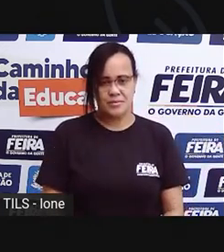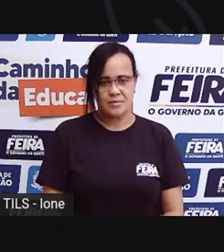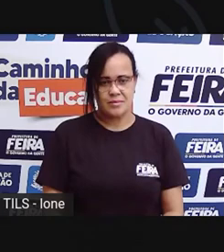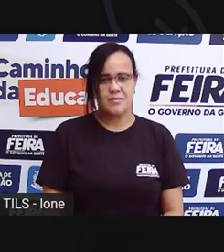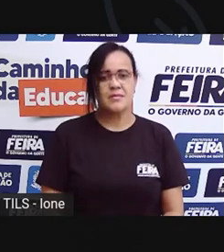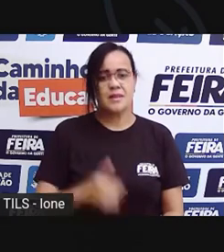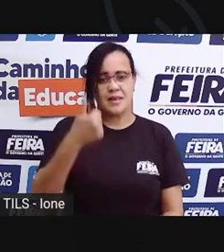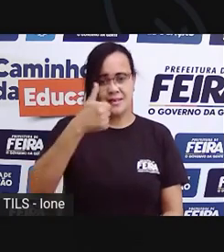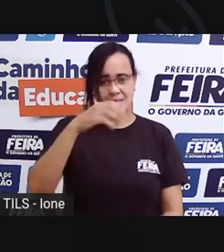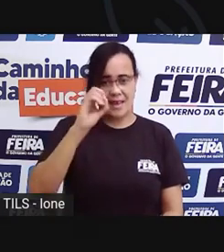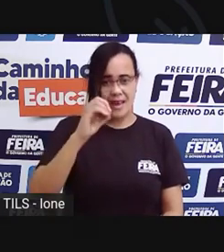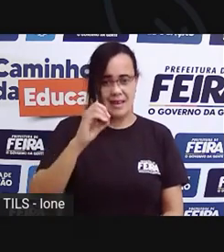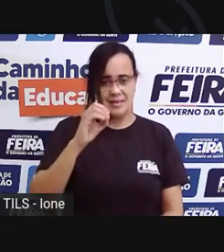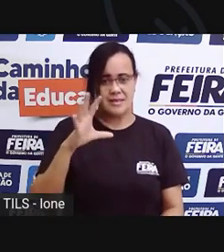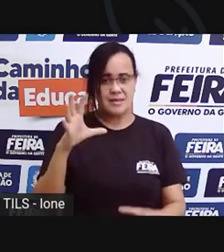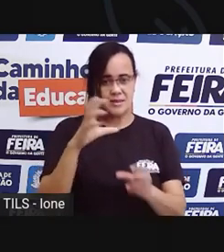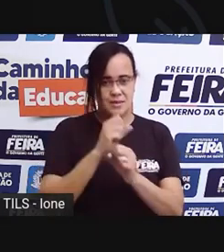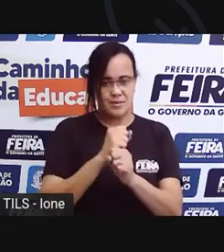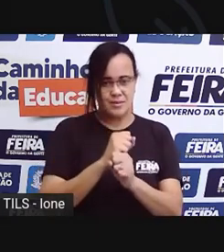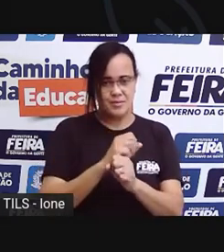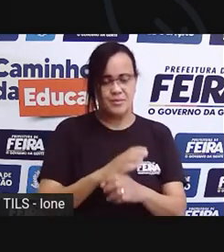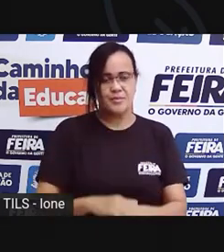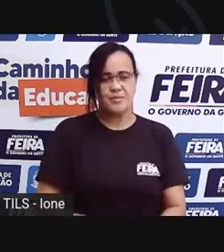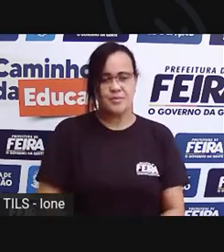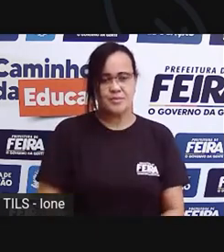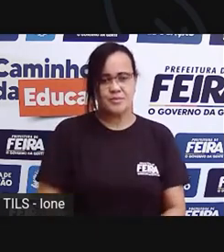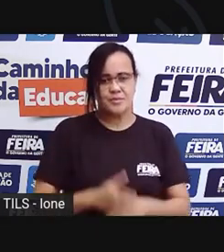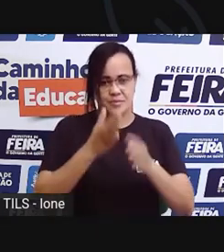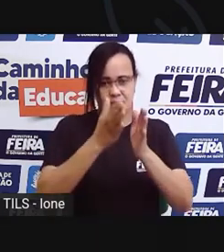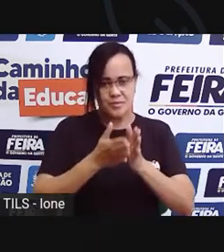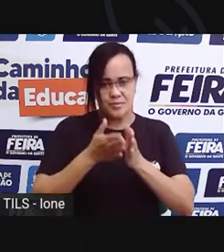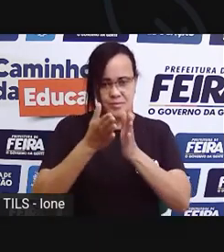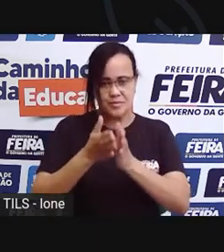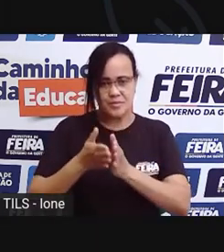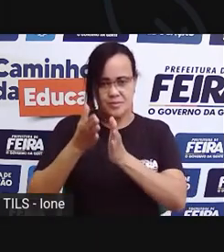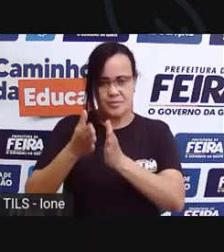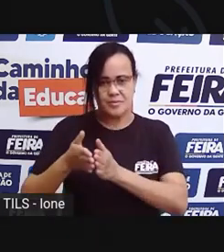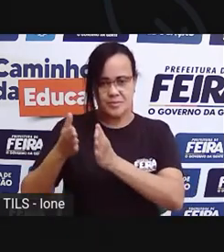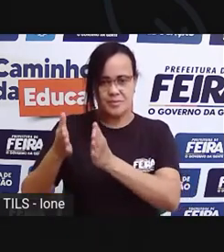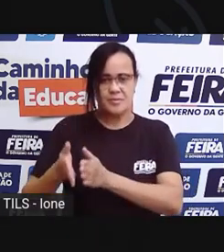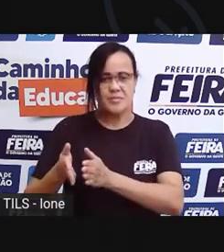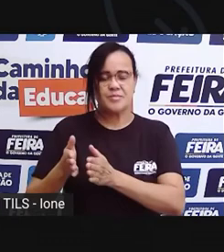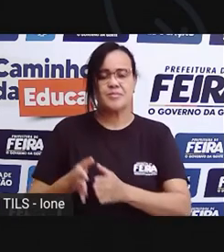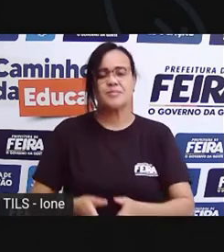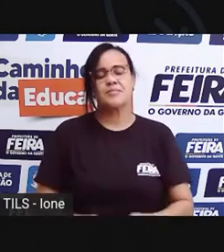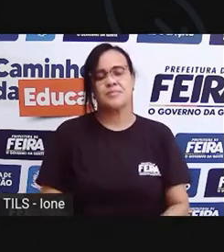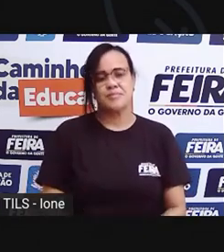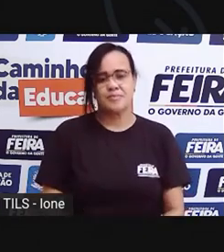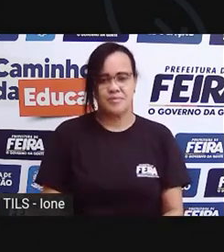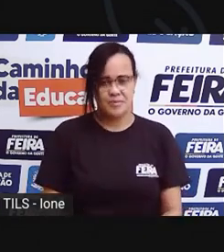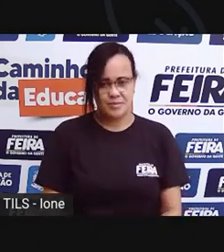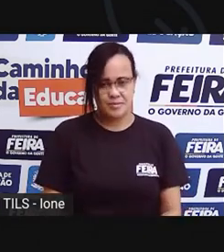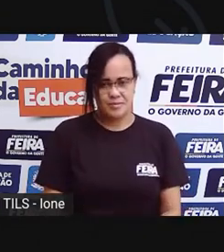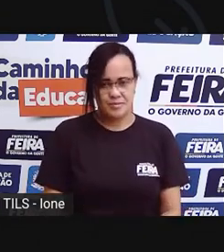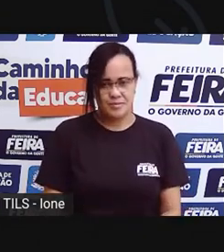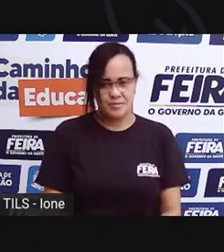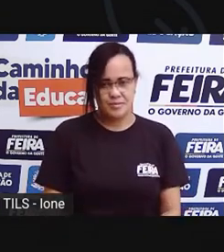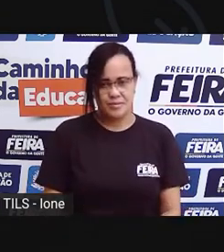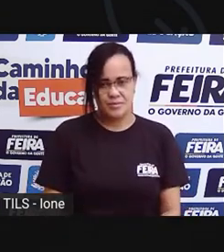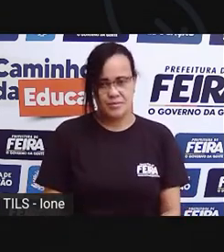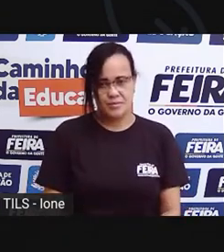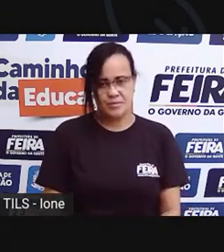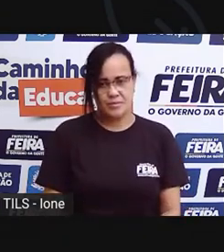10. Deixa eles todos assim, ó, lado a lado, né? E aí vocês